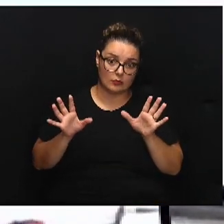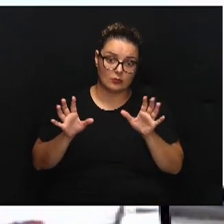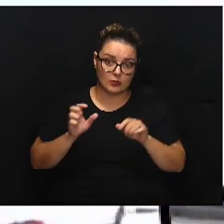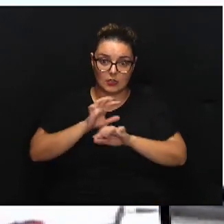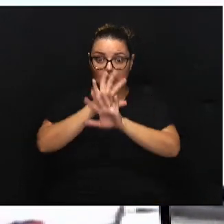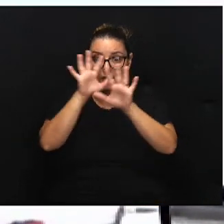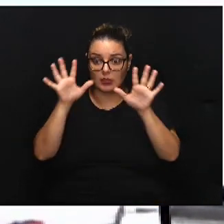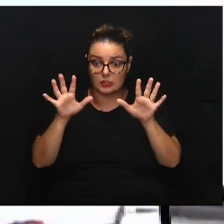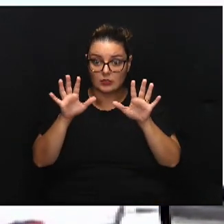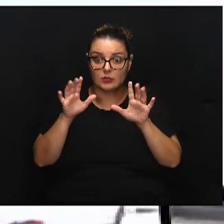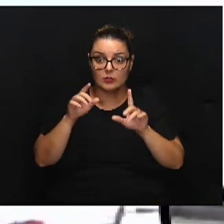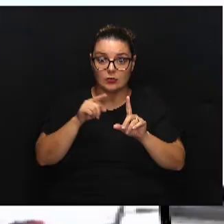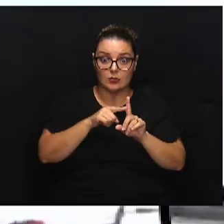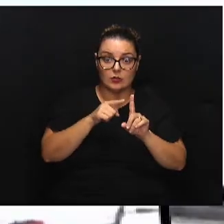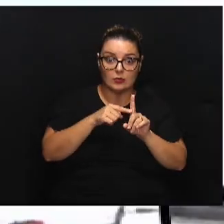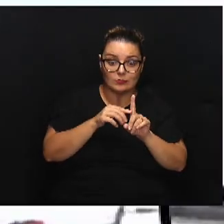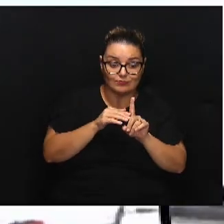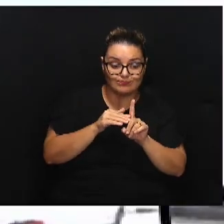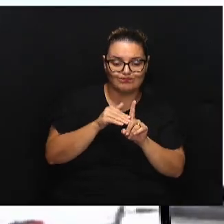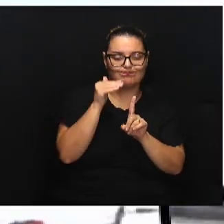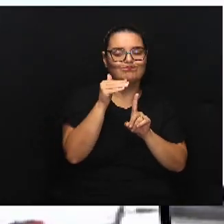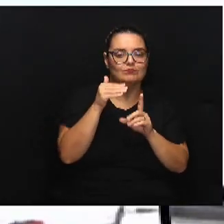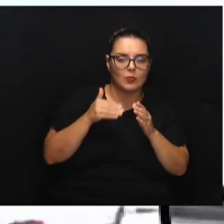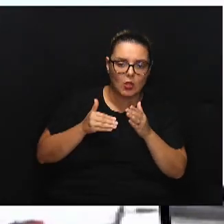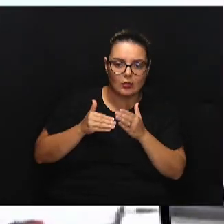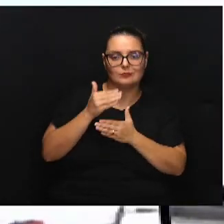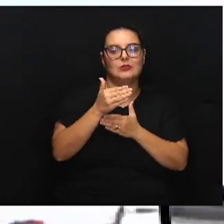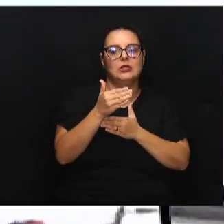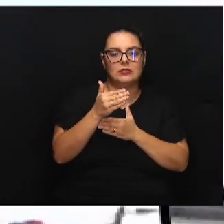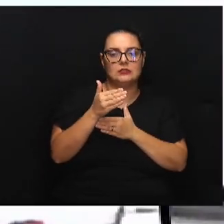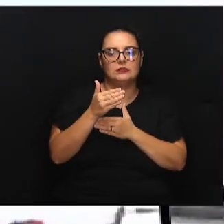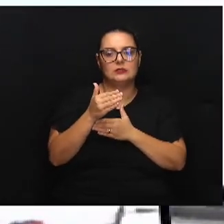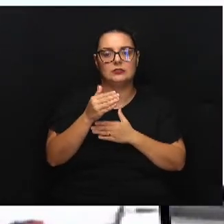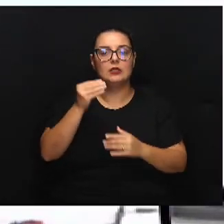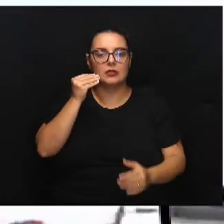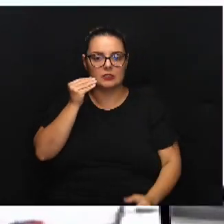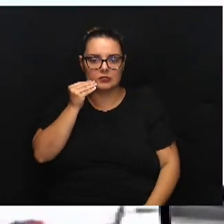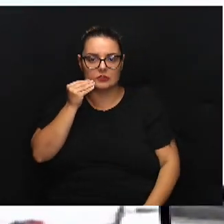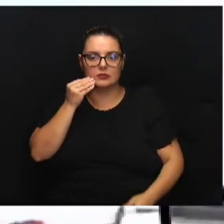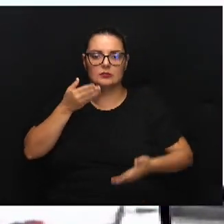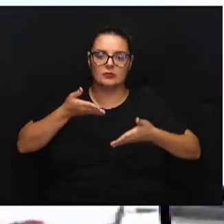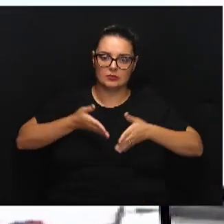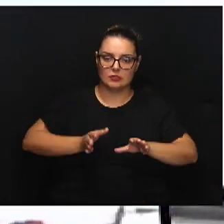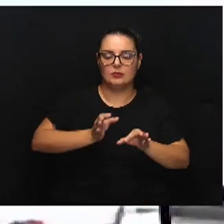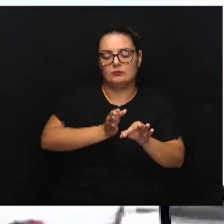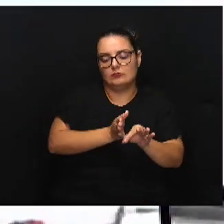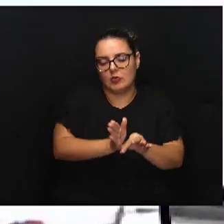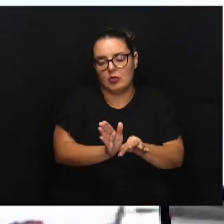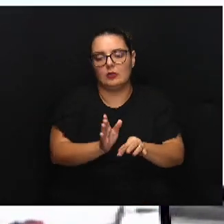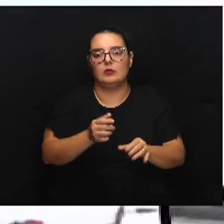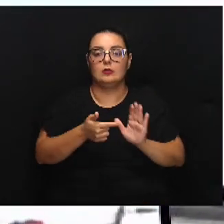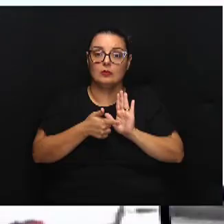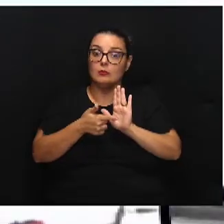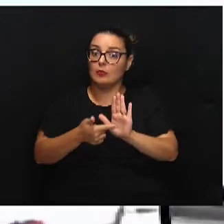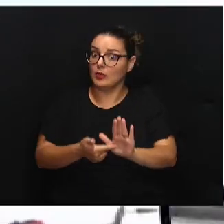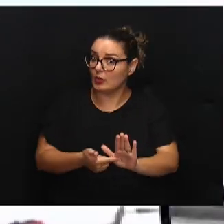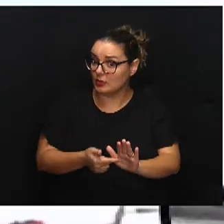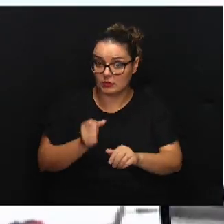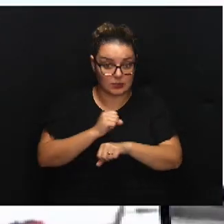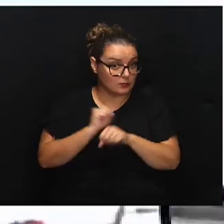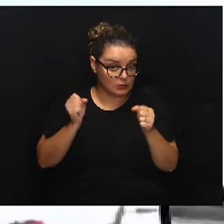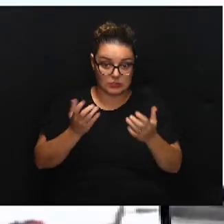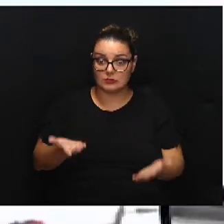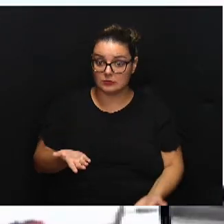claro, passando do limite da tentativa de um parto vaginal que se mostra impossível.